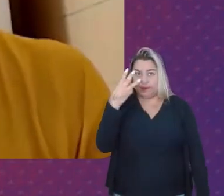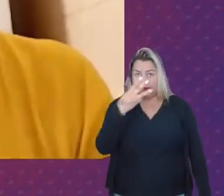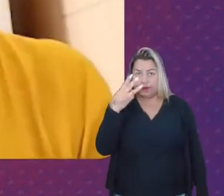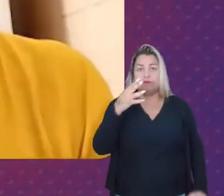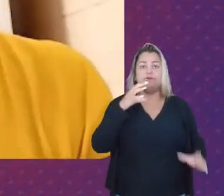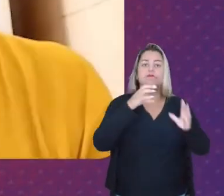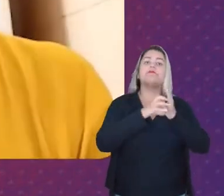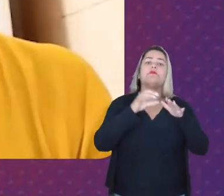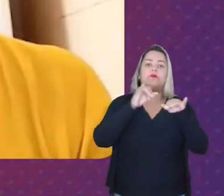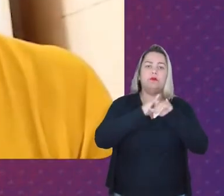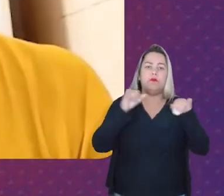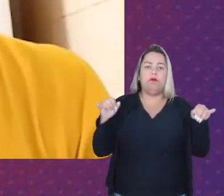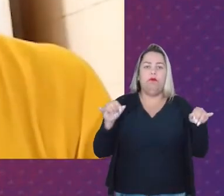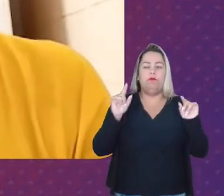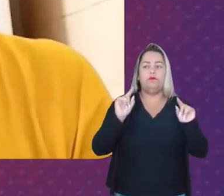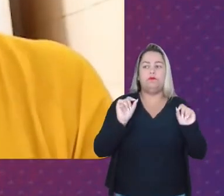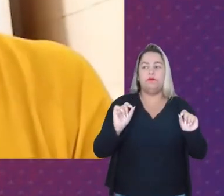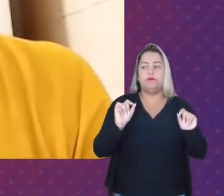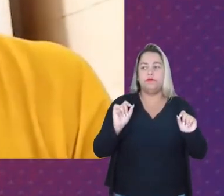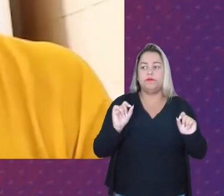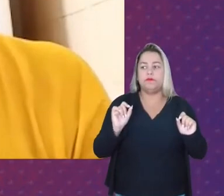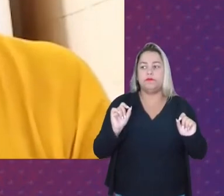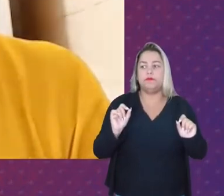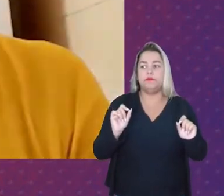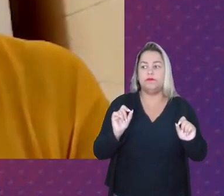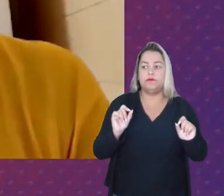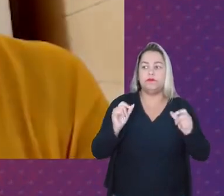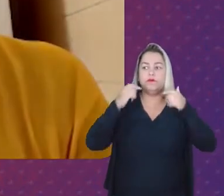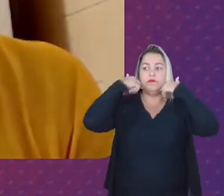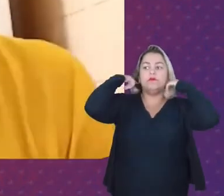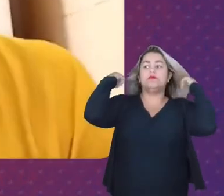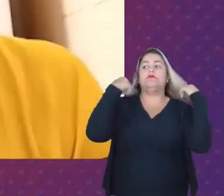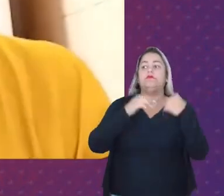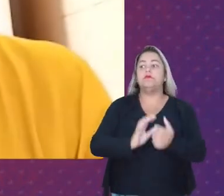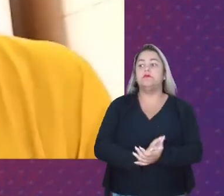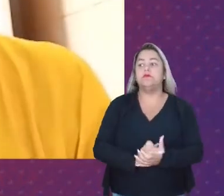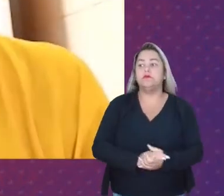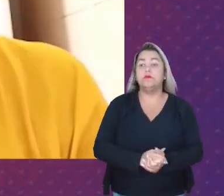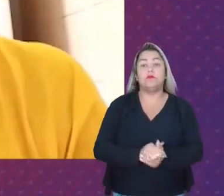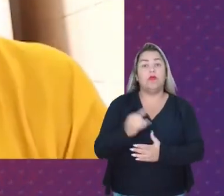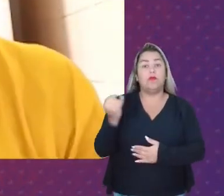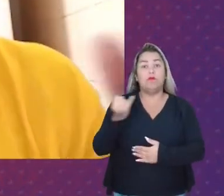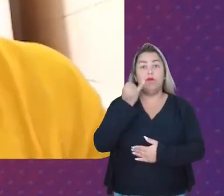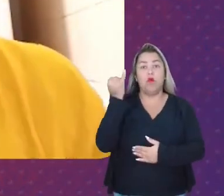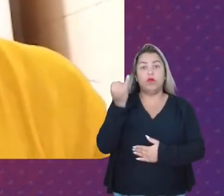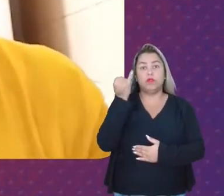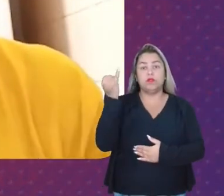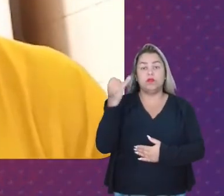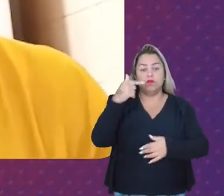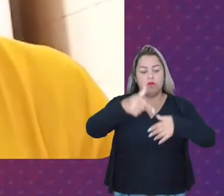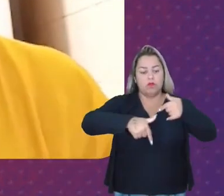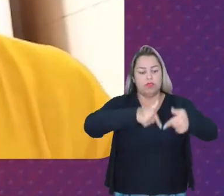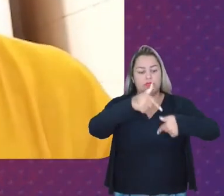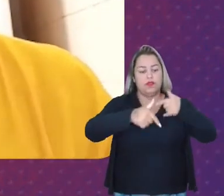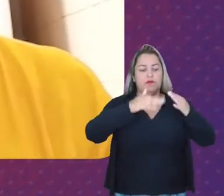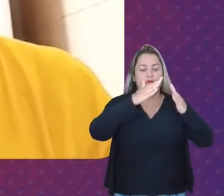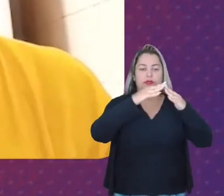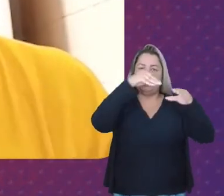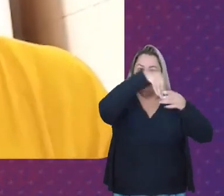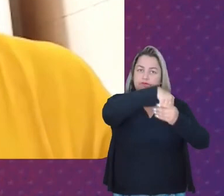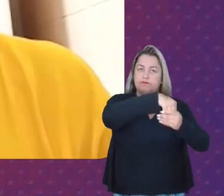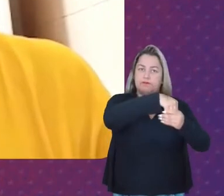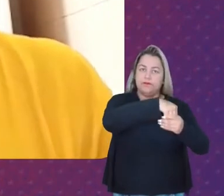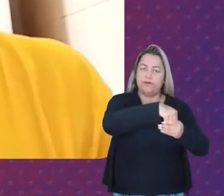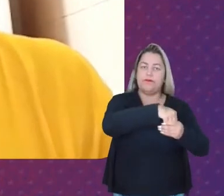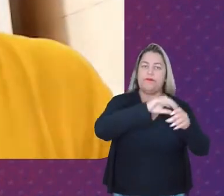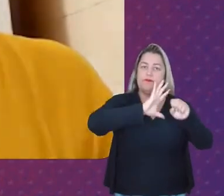campanha, que foi um contraponto à questão da essencialidade, né, do trabalho doméstico no momento da